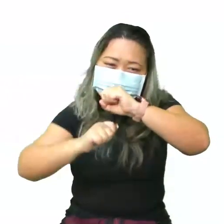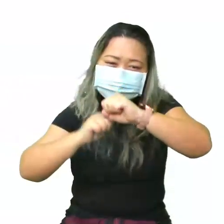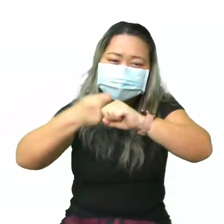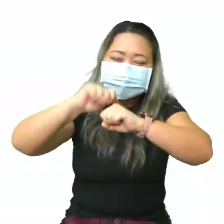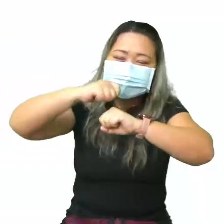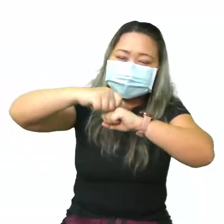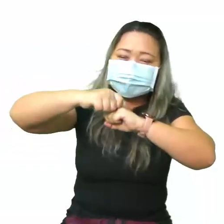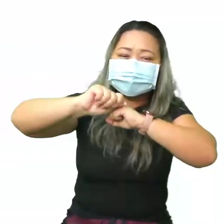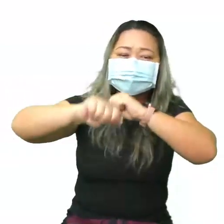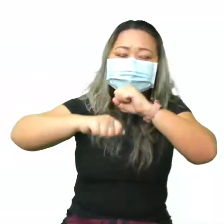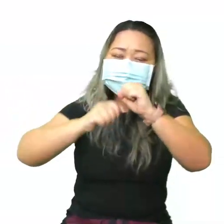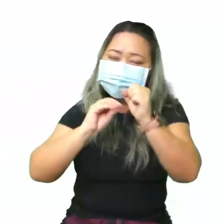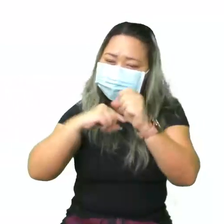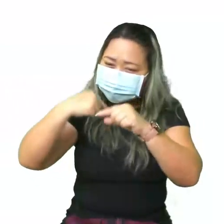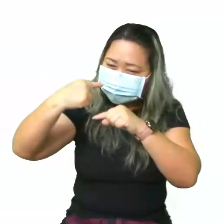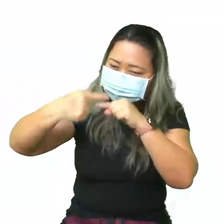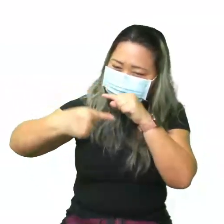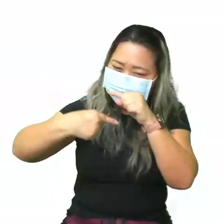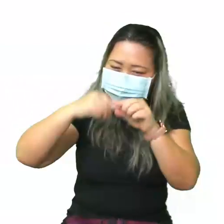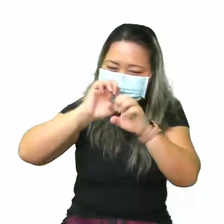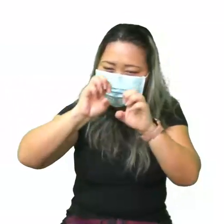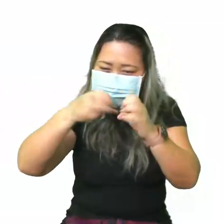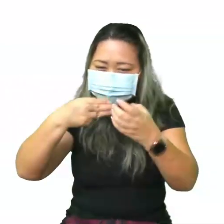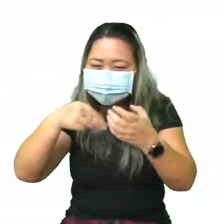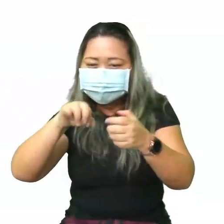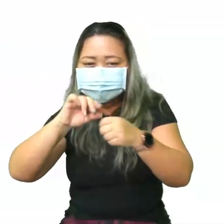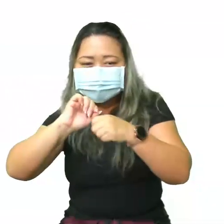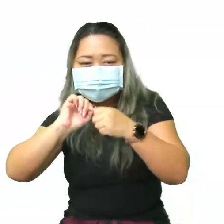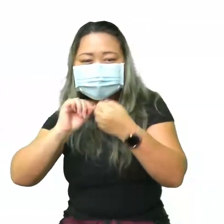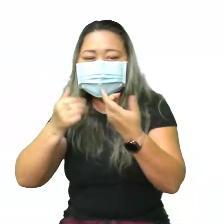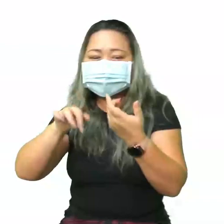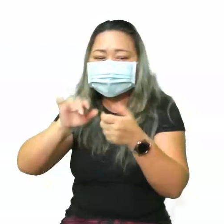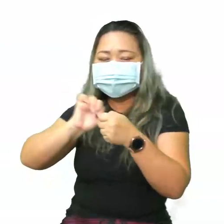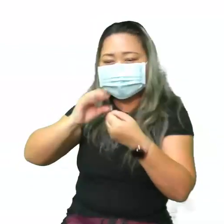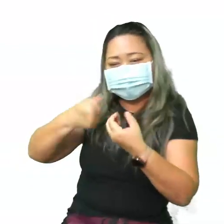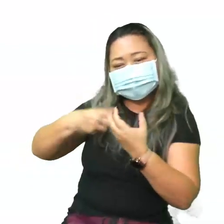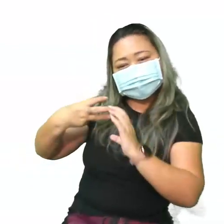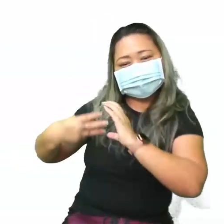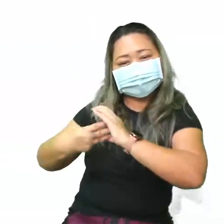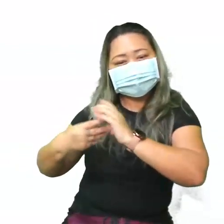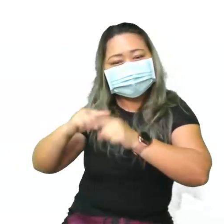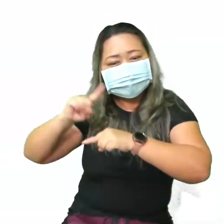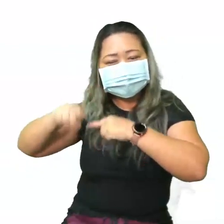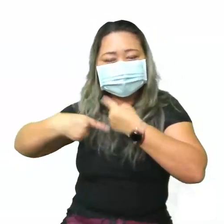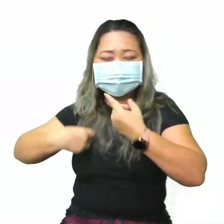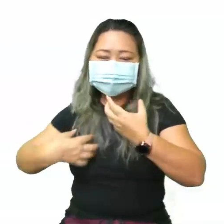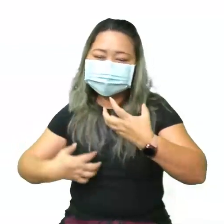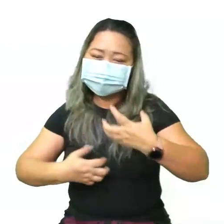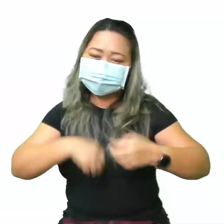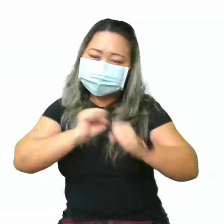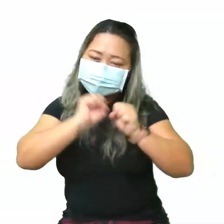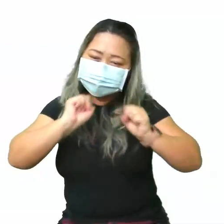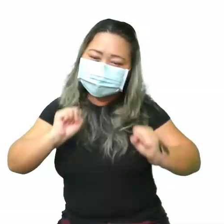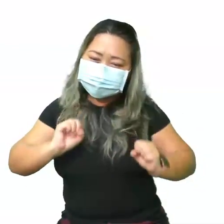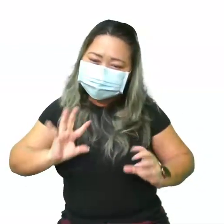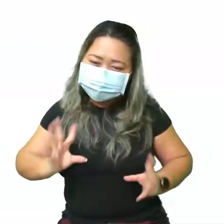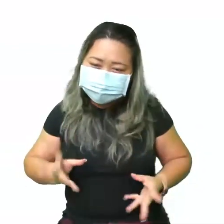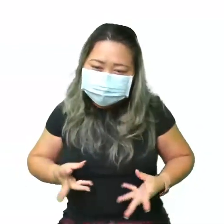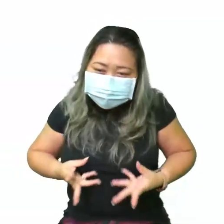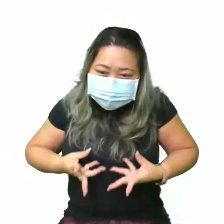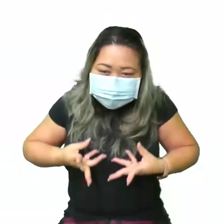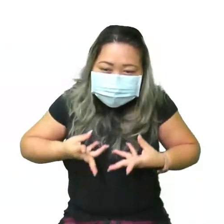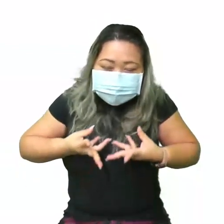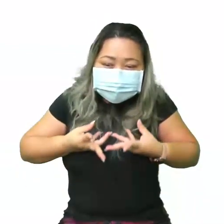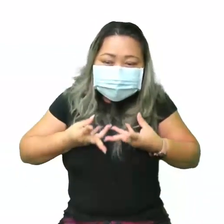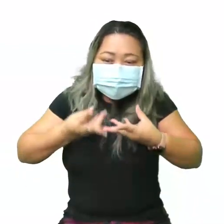partimos lá dos átomos, que a gente não consegue perceber, são microscópio, né? Ultra, né?